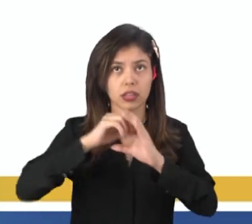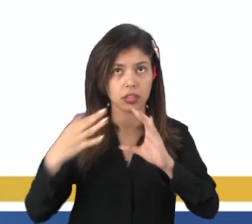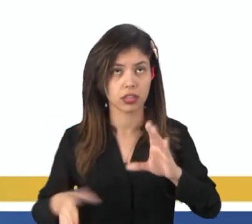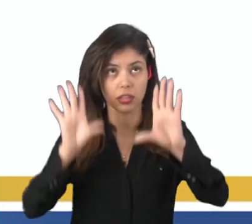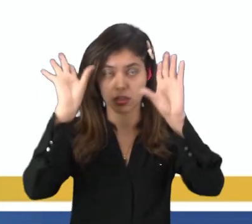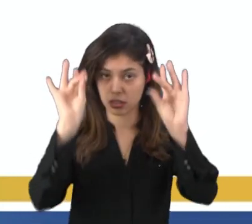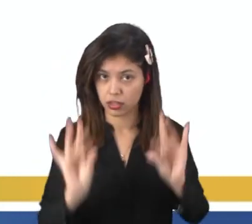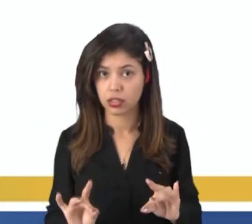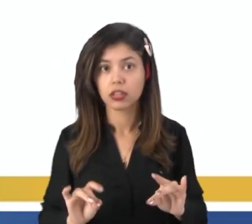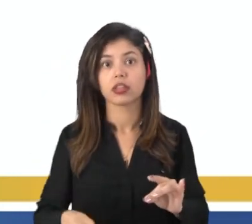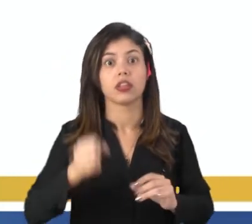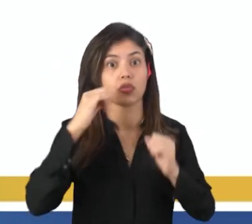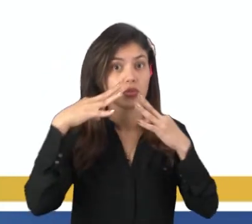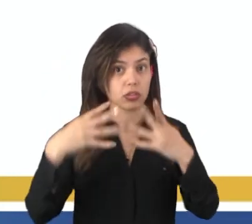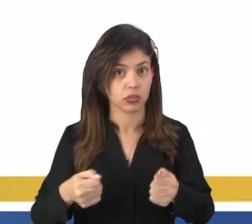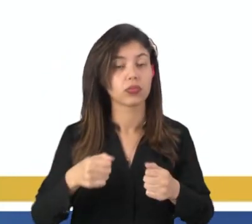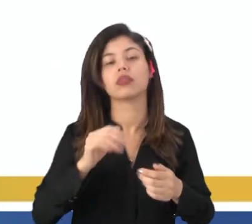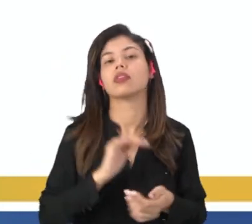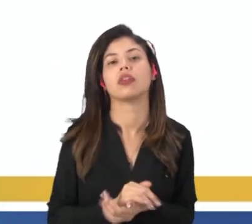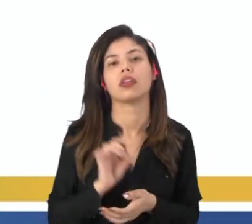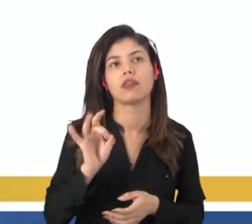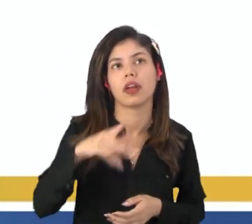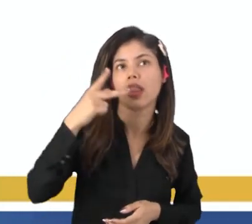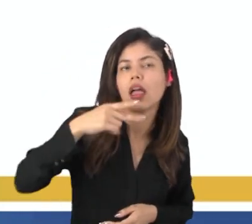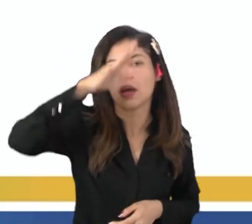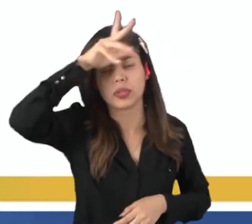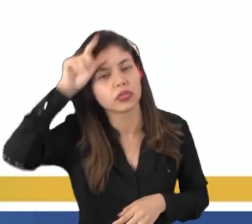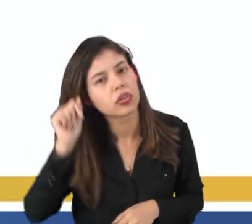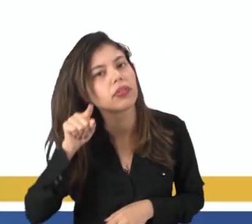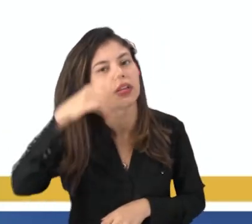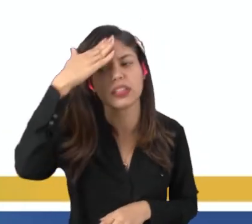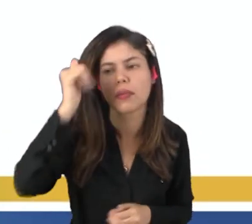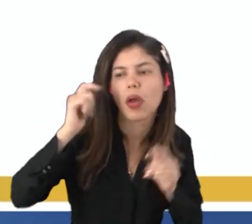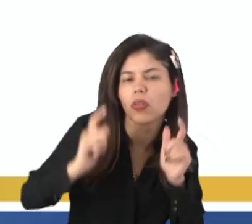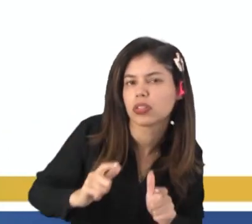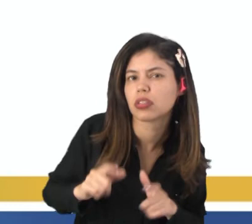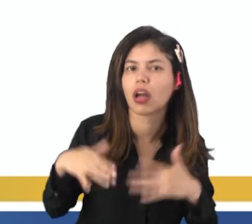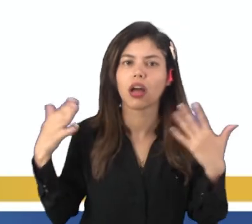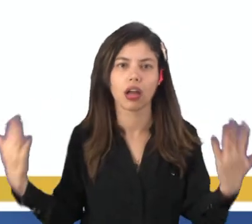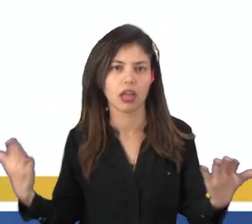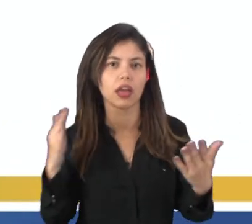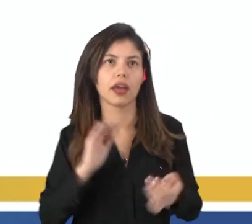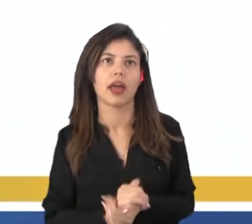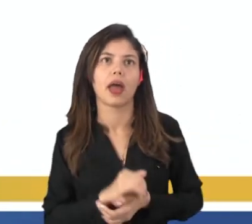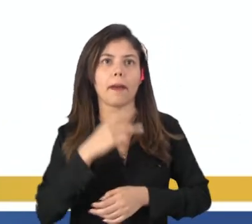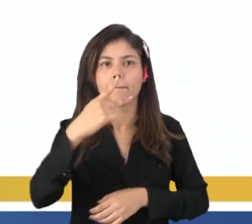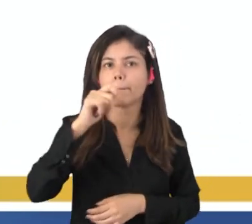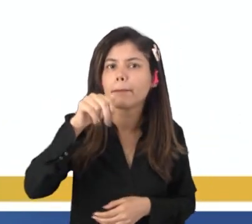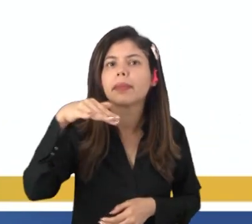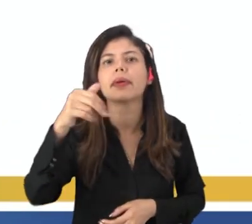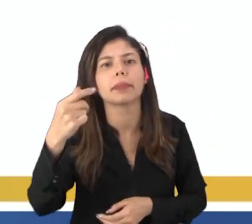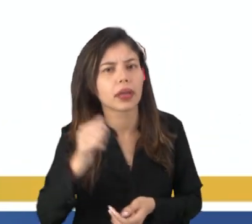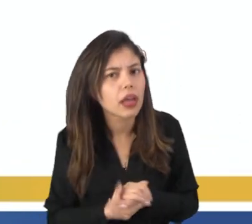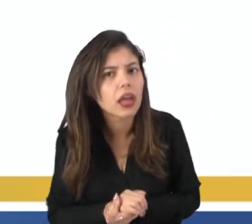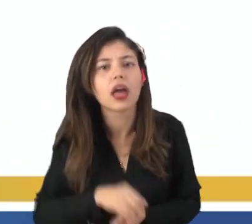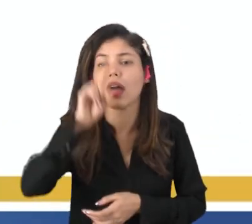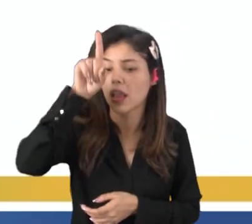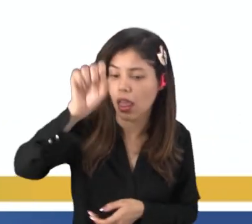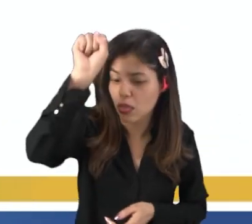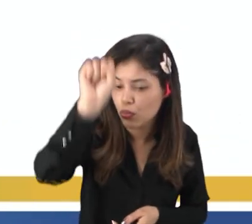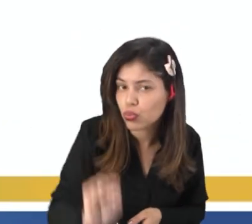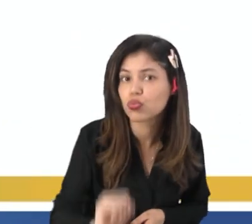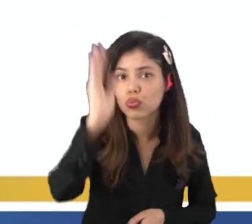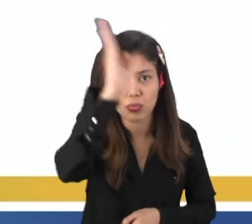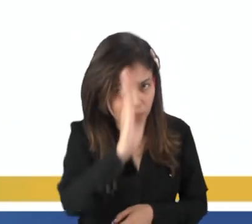características de cada um. Não tem que decorar tudo. É só quando eu falar Amazônia, você saber onde é que está a Amazônia. Quando eu falar Pampa, você saber que é um bioma que está lá no